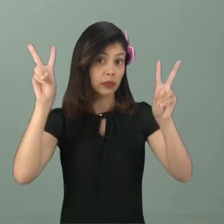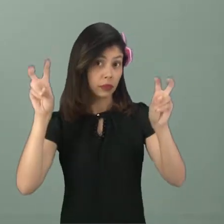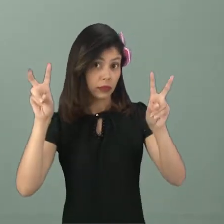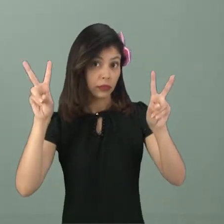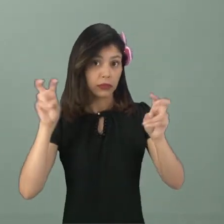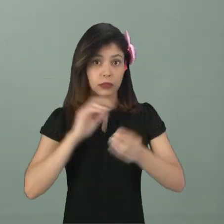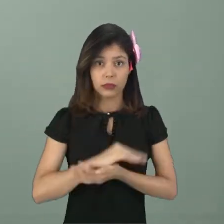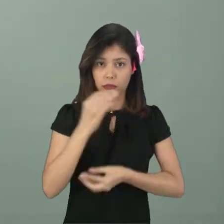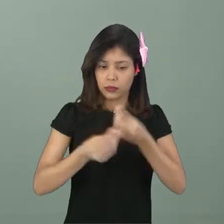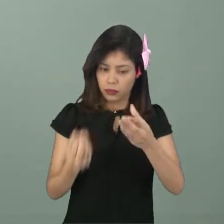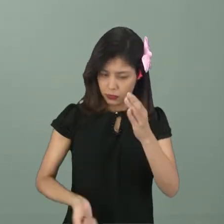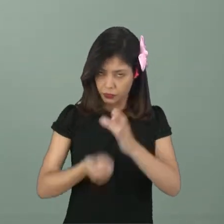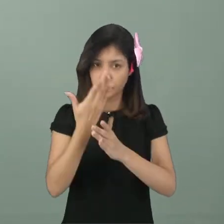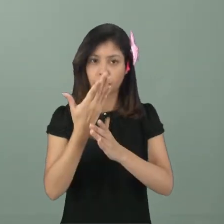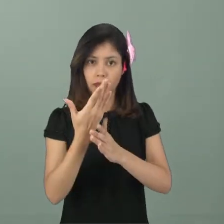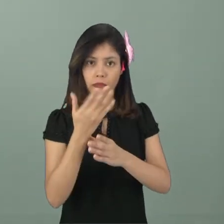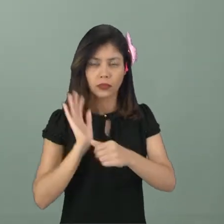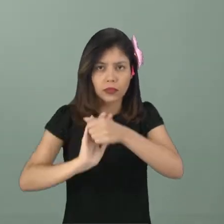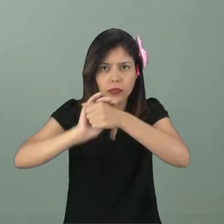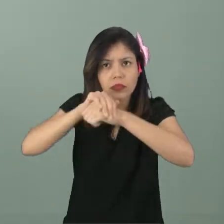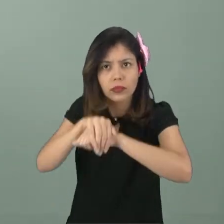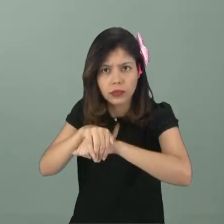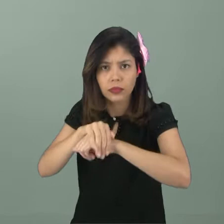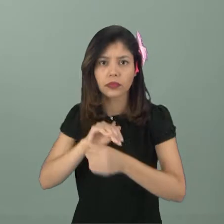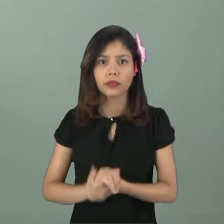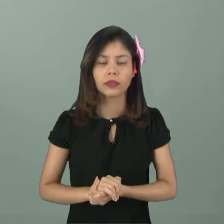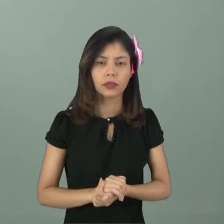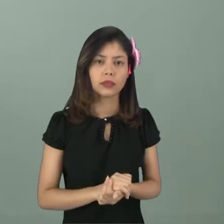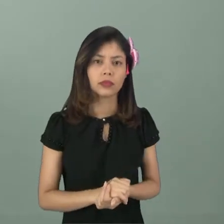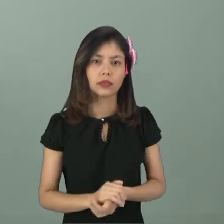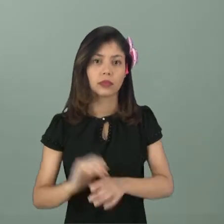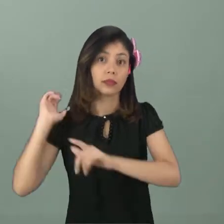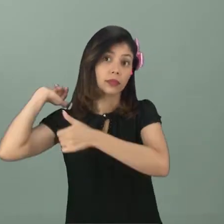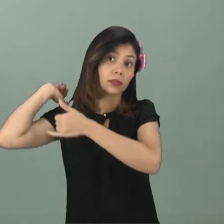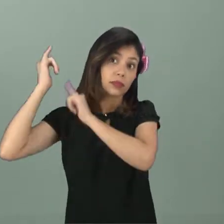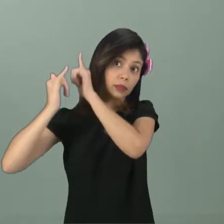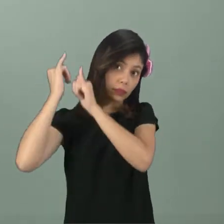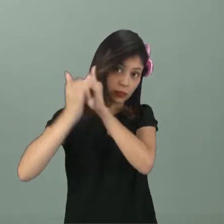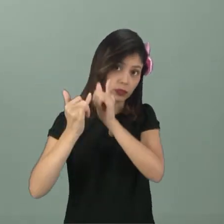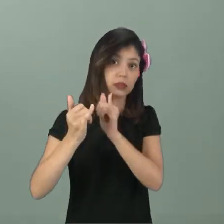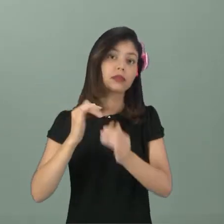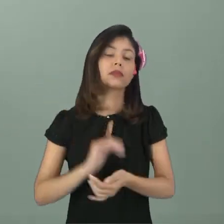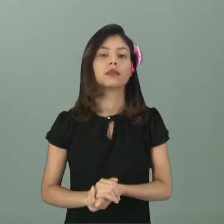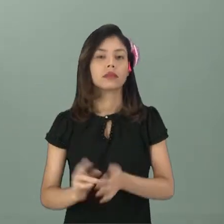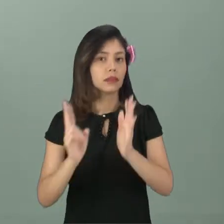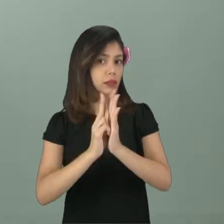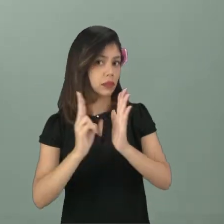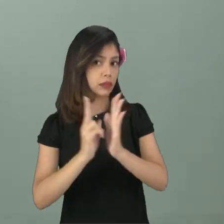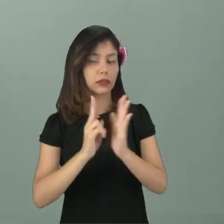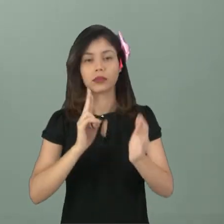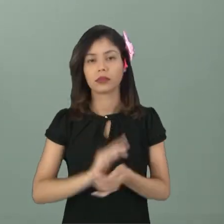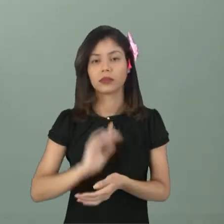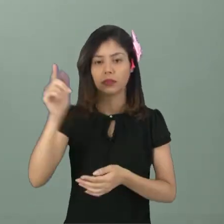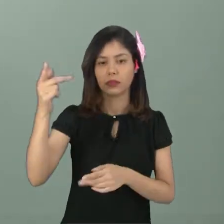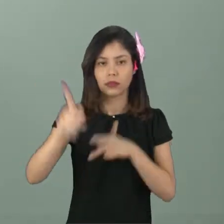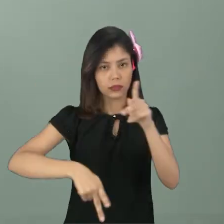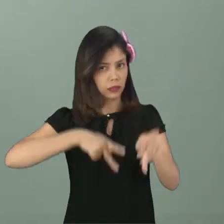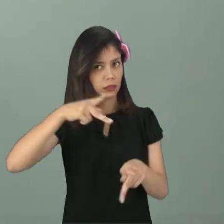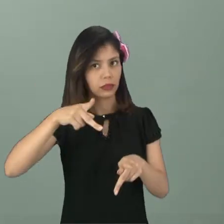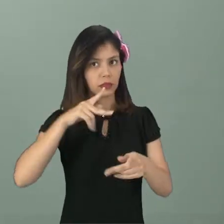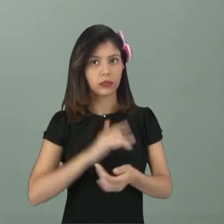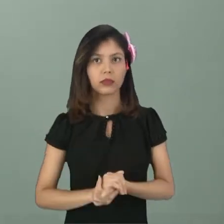sobre como surgiu a noite, através da lenda contada por índios, por outros